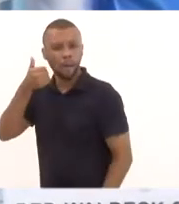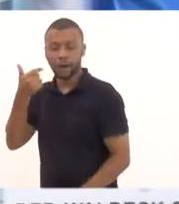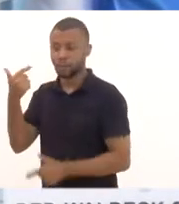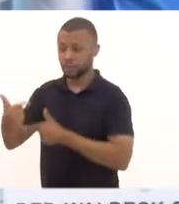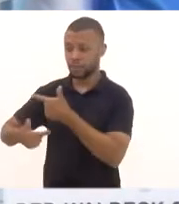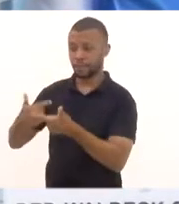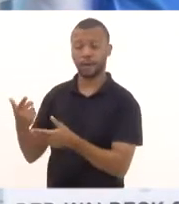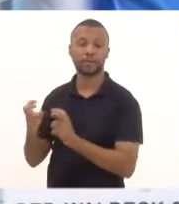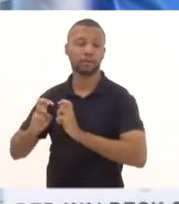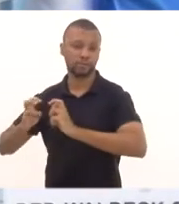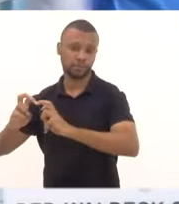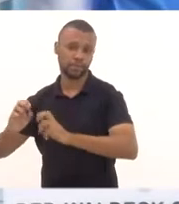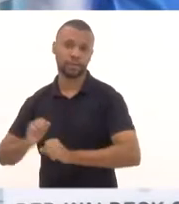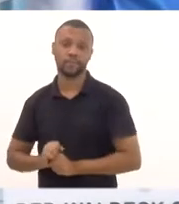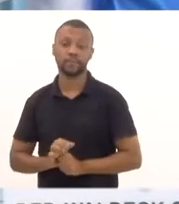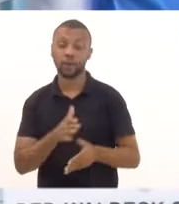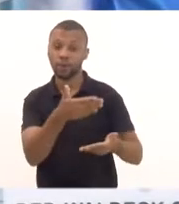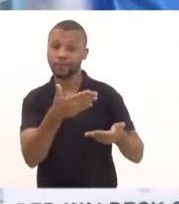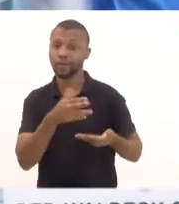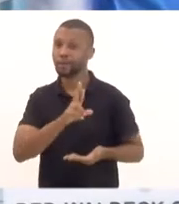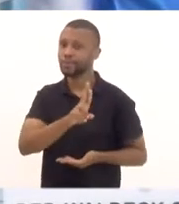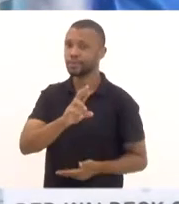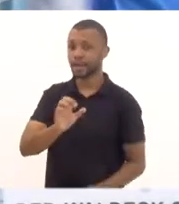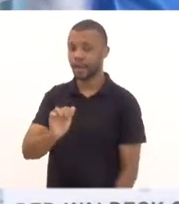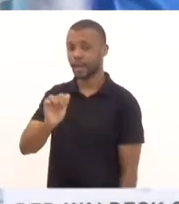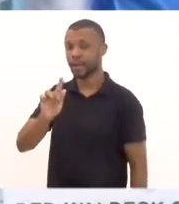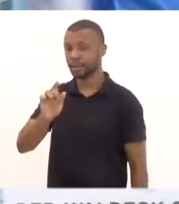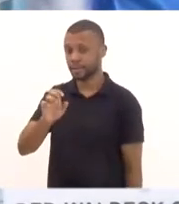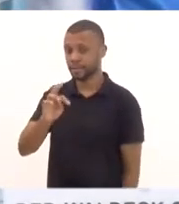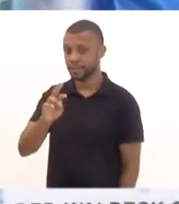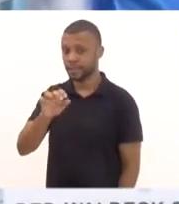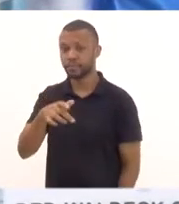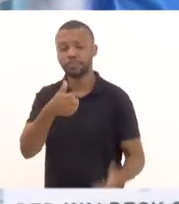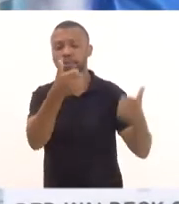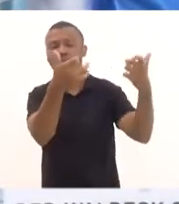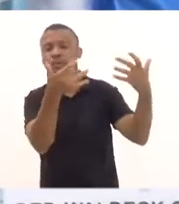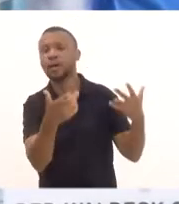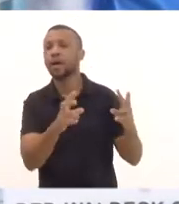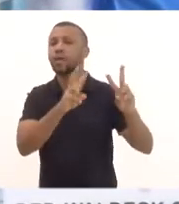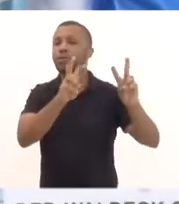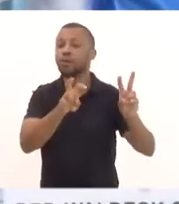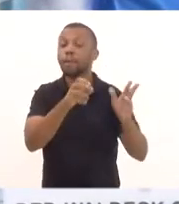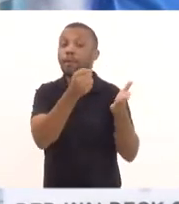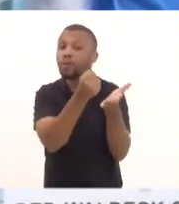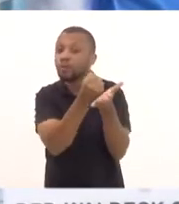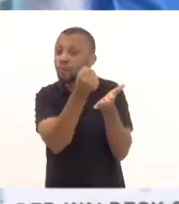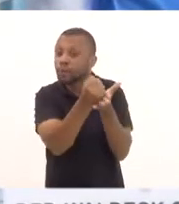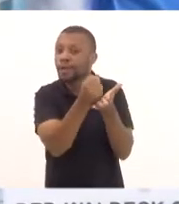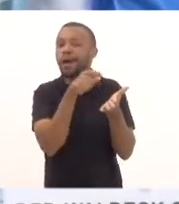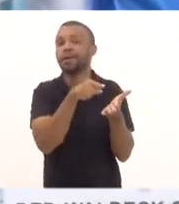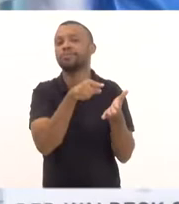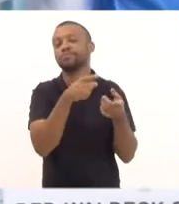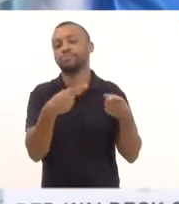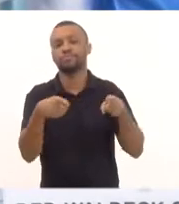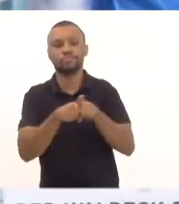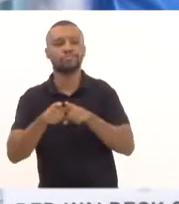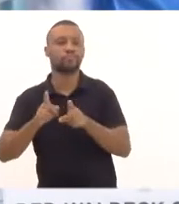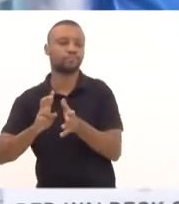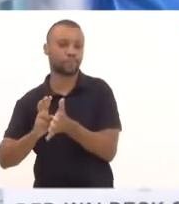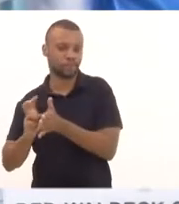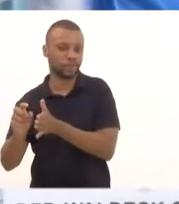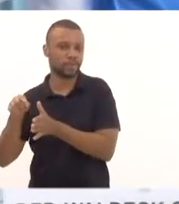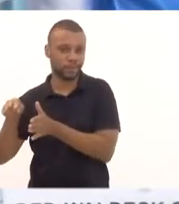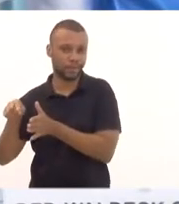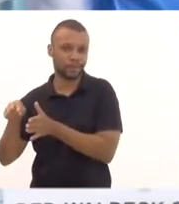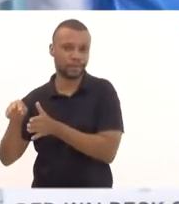agetrans para esclarecer questões pertinentes ao contrato de concessão convidado especialista aí entra que o deputado